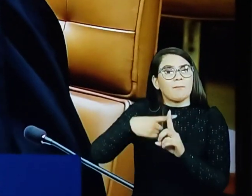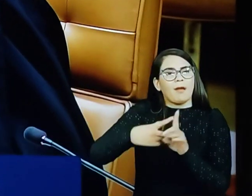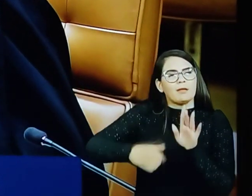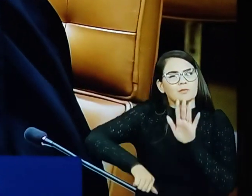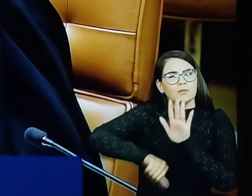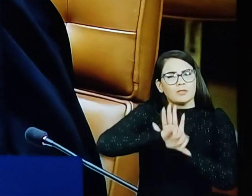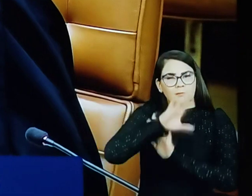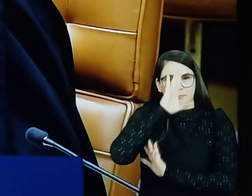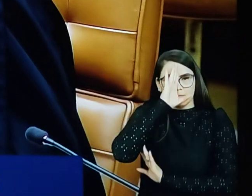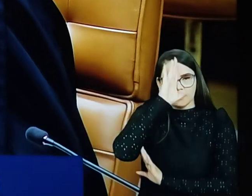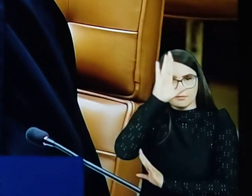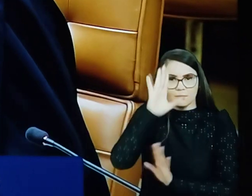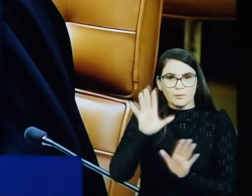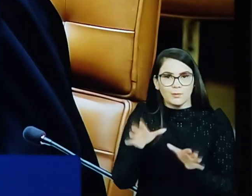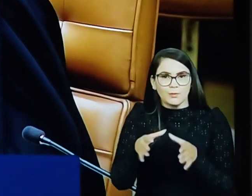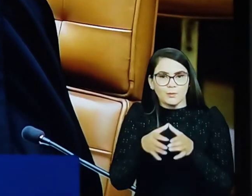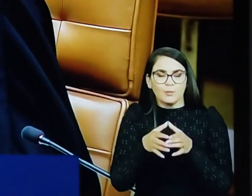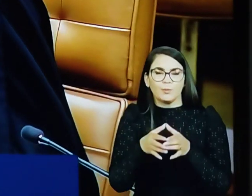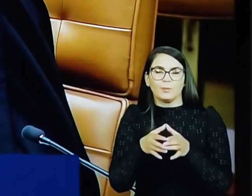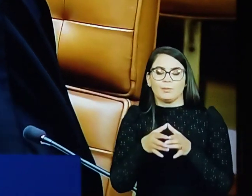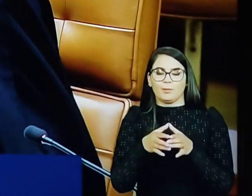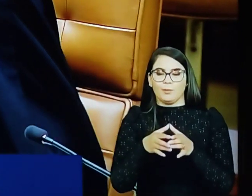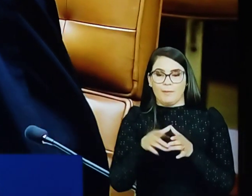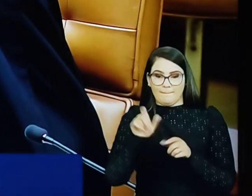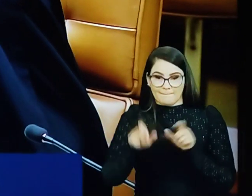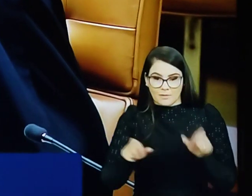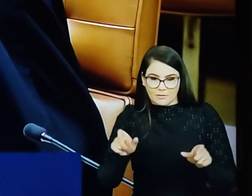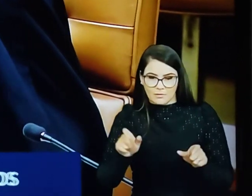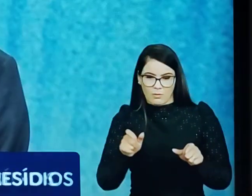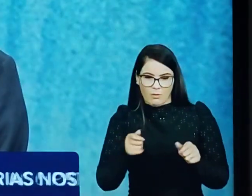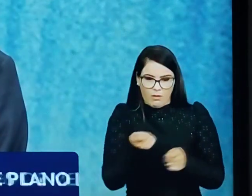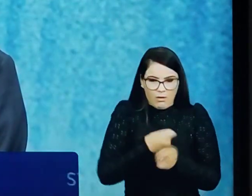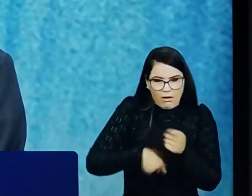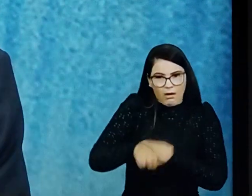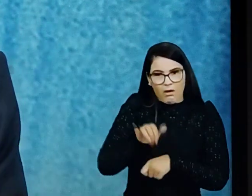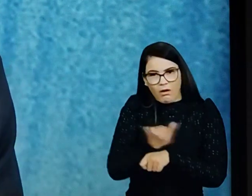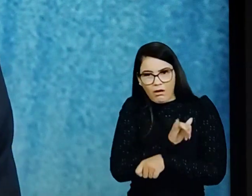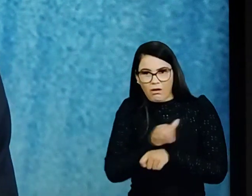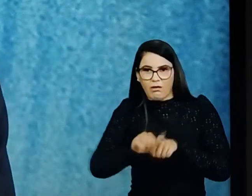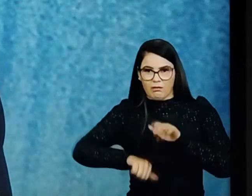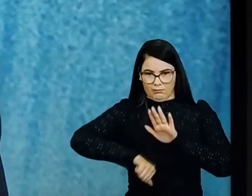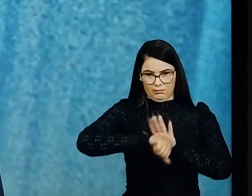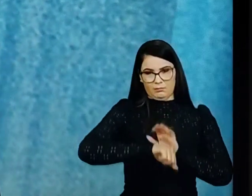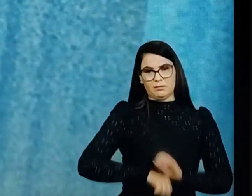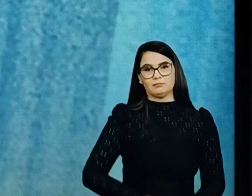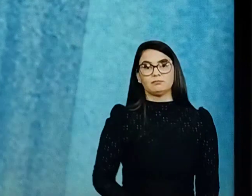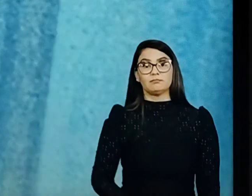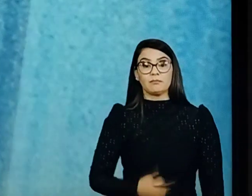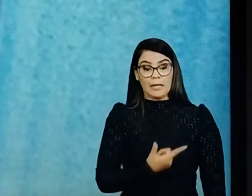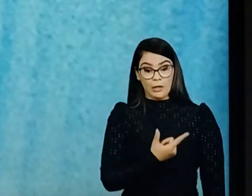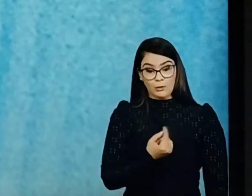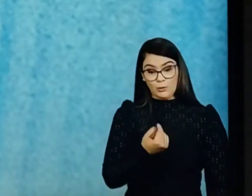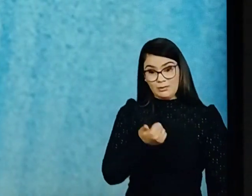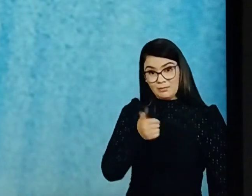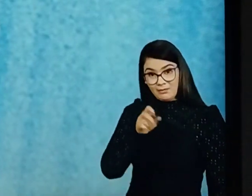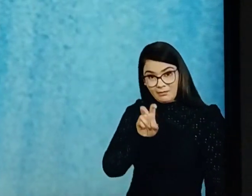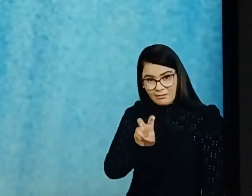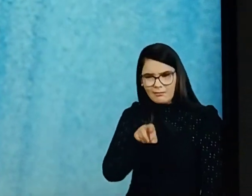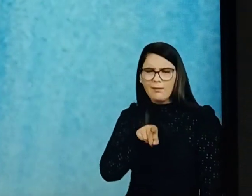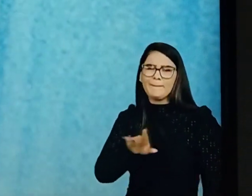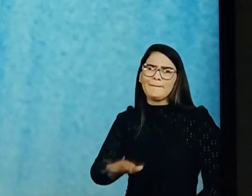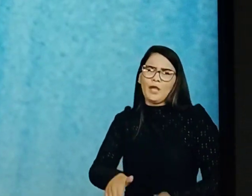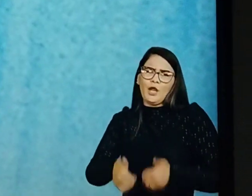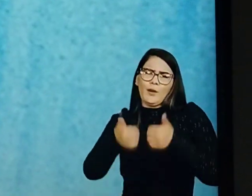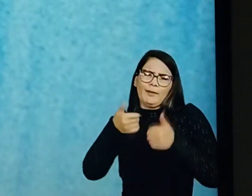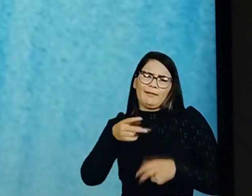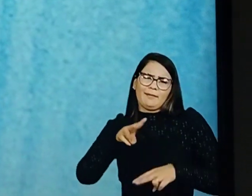criminalidade, principalmente a criminalidade organizada. Desde 2015 que essa melhoria no